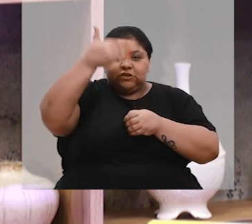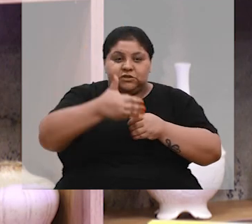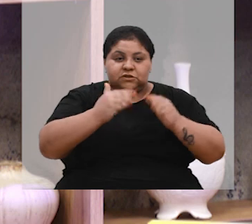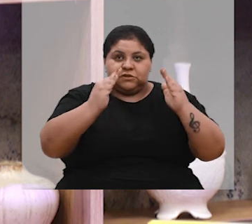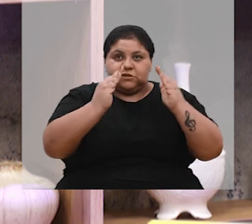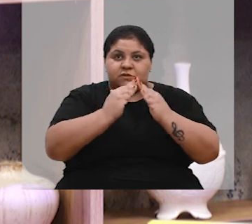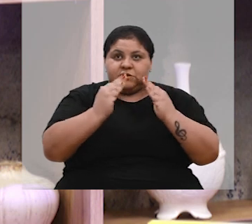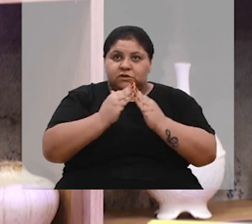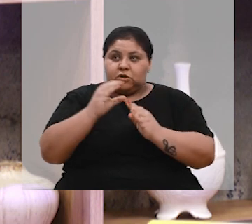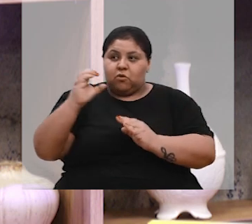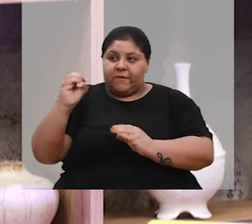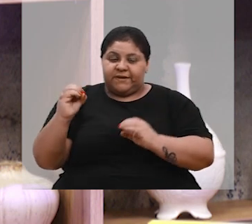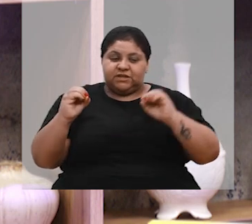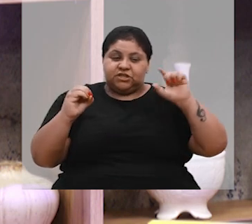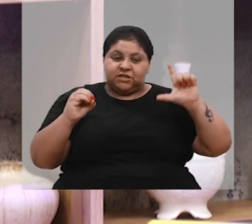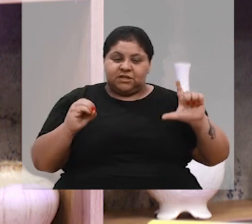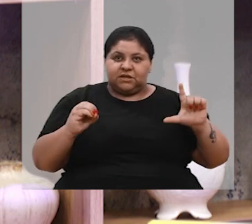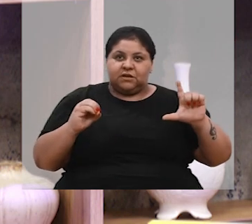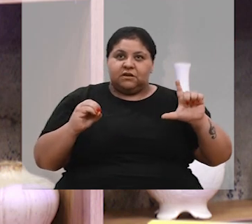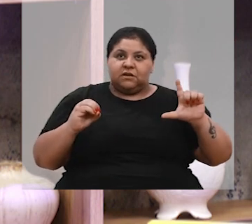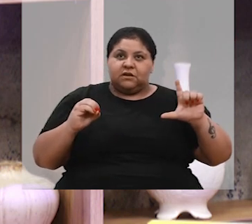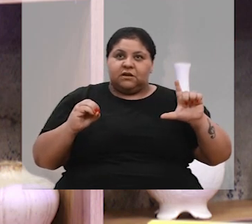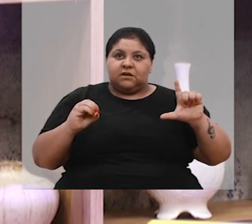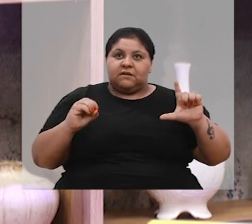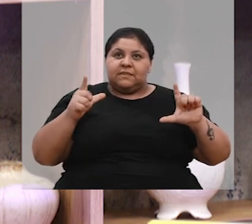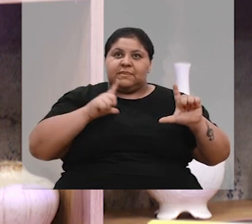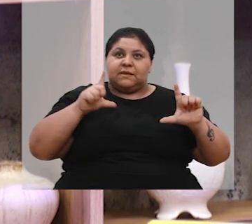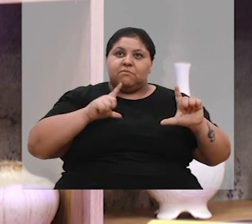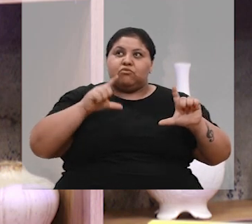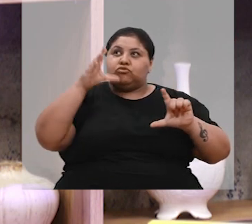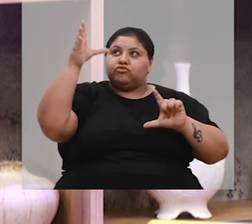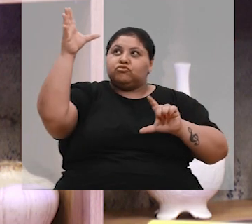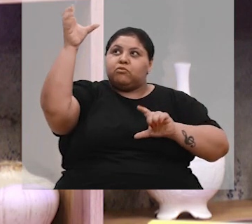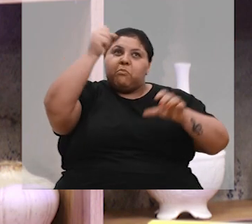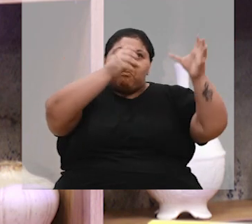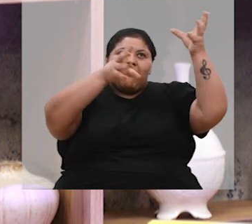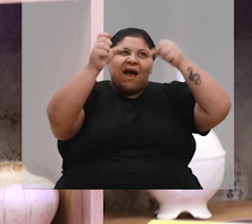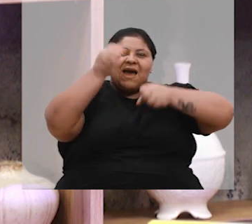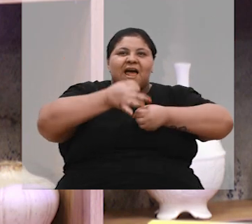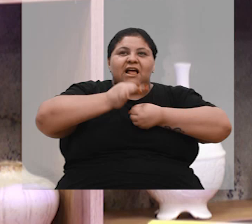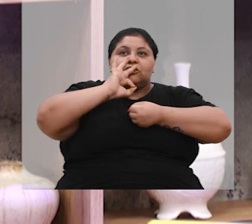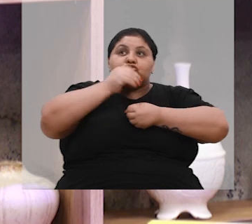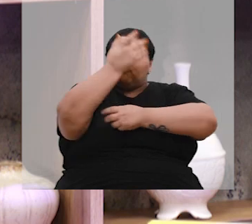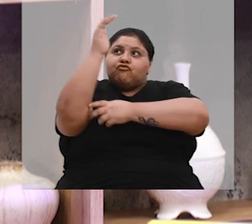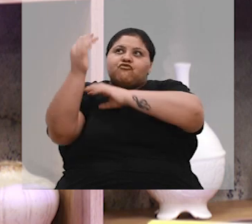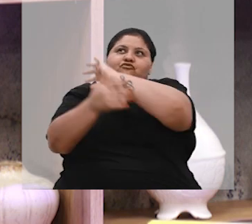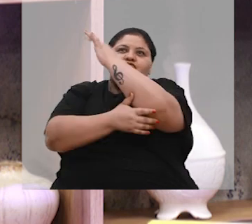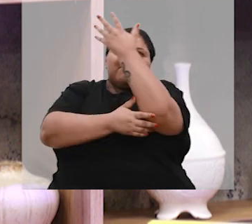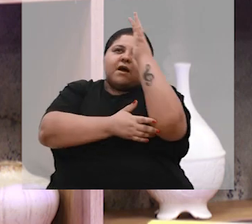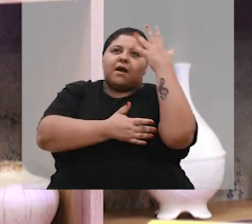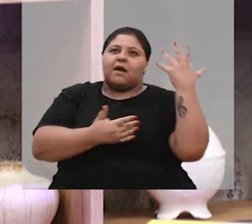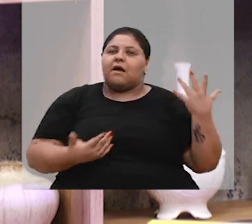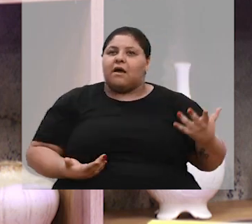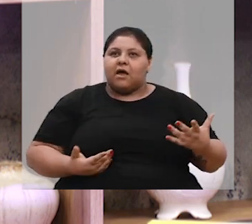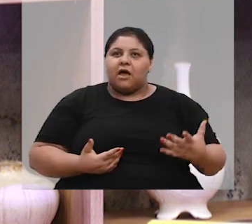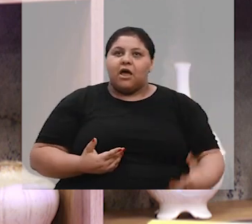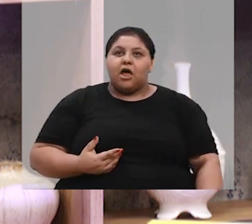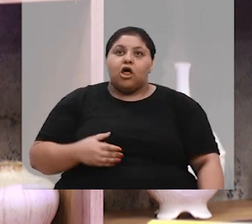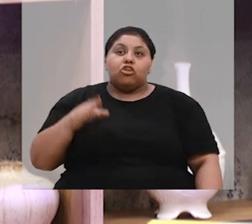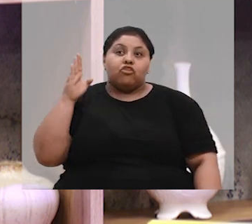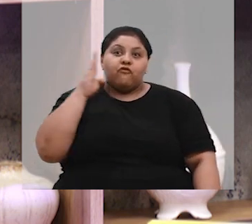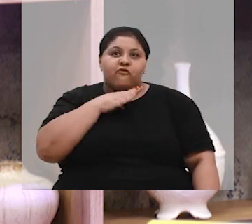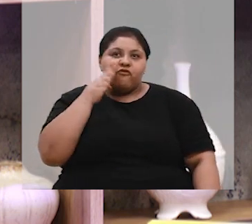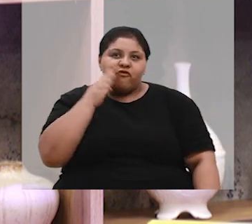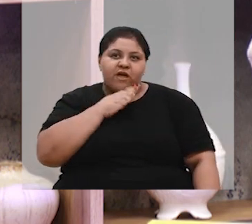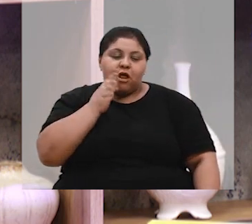tanto do lado oeste quanto do lado leste, ela é coberta por parreirais, né? A gente tem ali uma fachada viva, que no verão, na